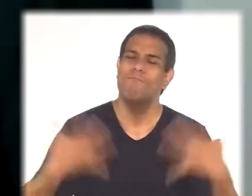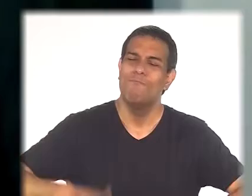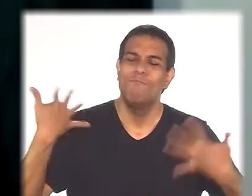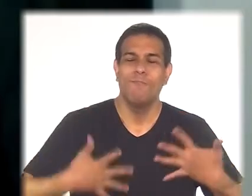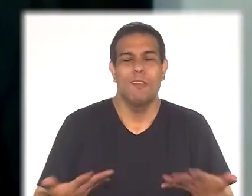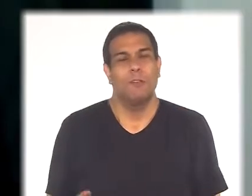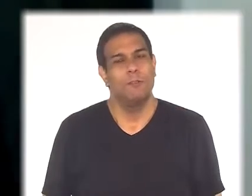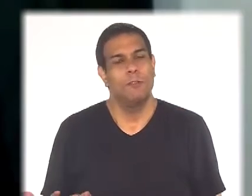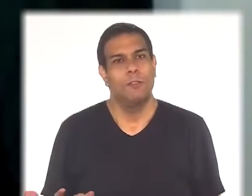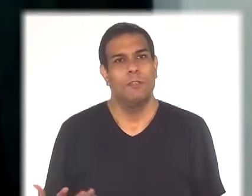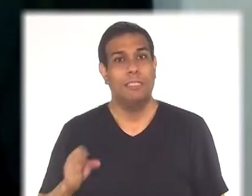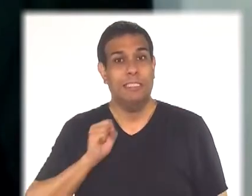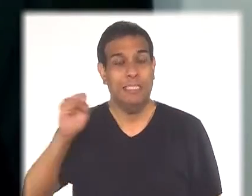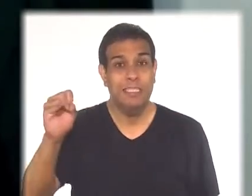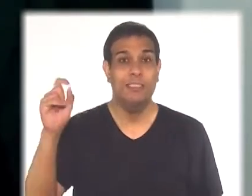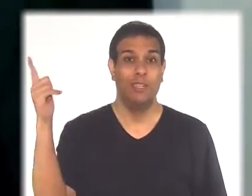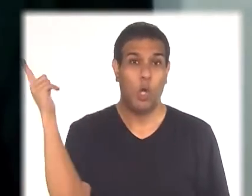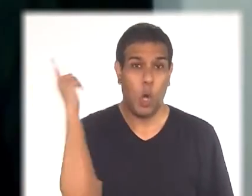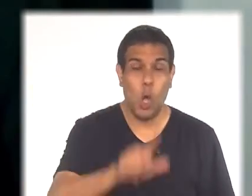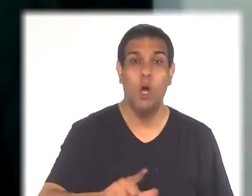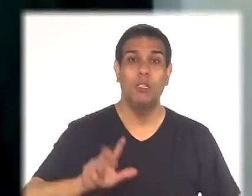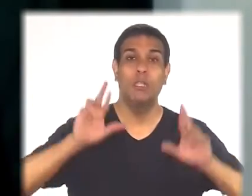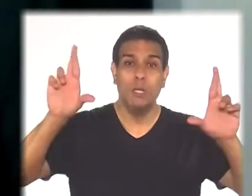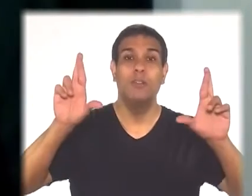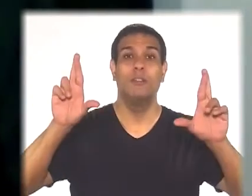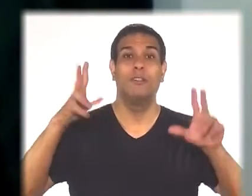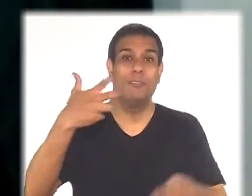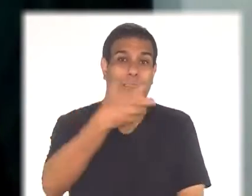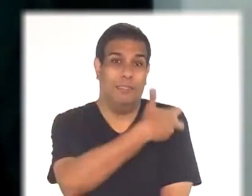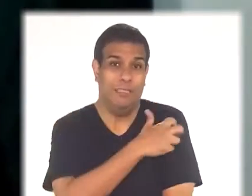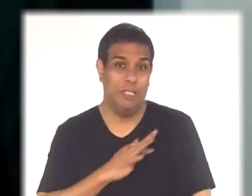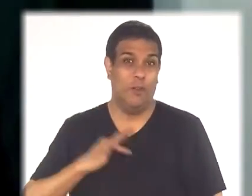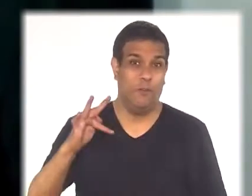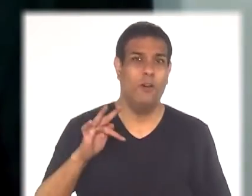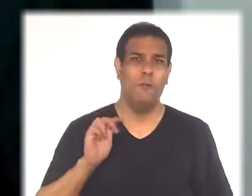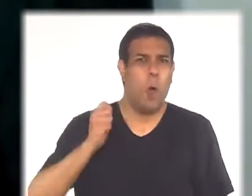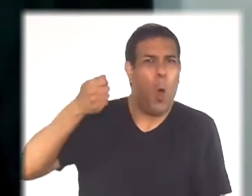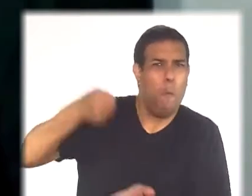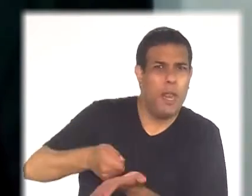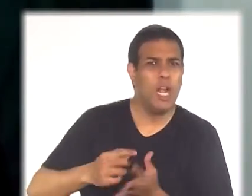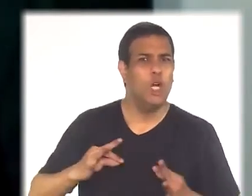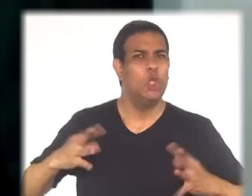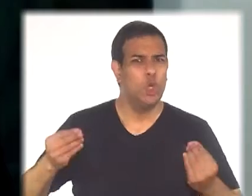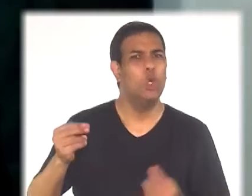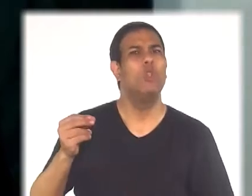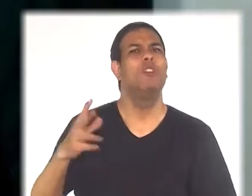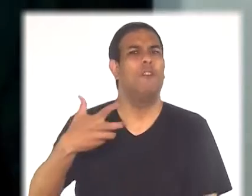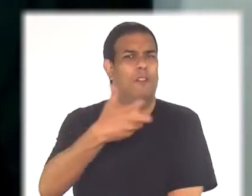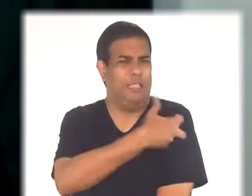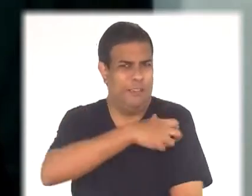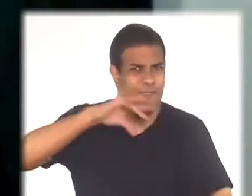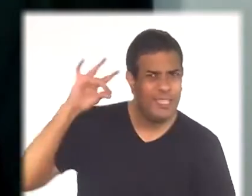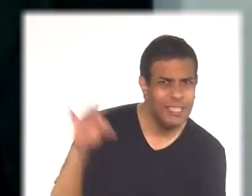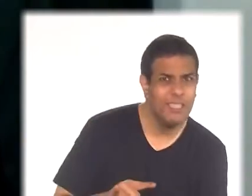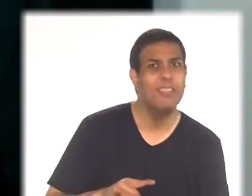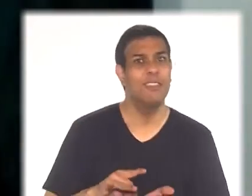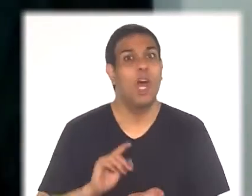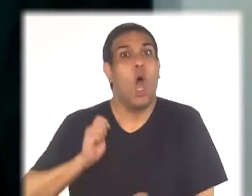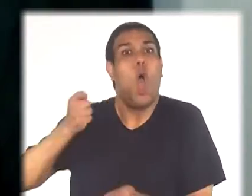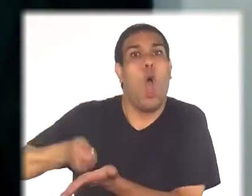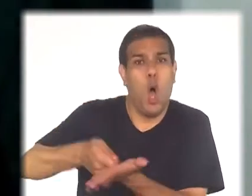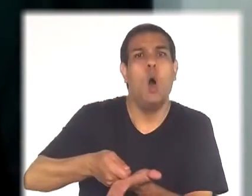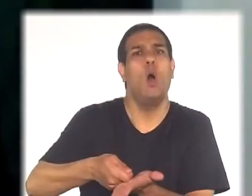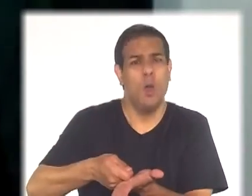de mortes muito grandes, e nós, se tivermos a condição de prevenir futuras mortes, temos a obrigação de fazer isso,